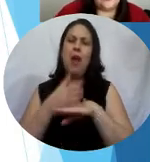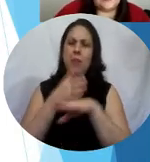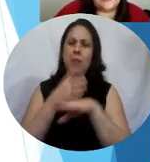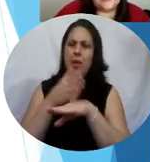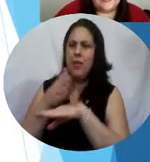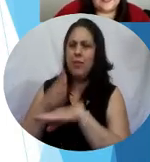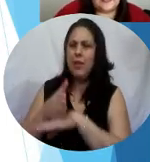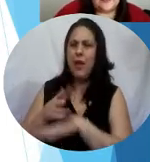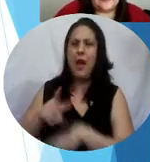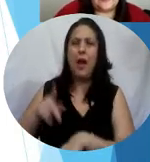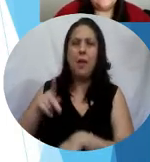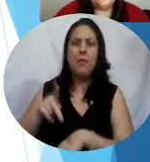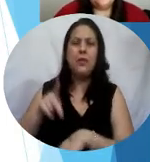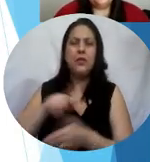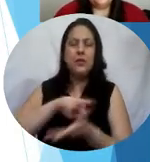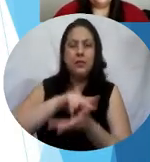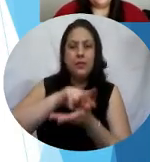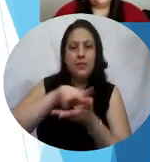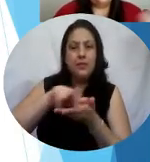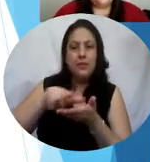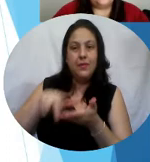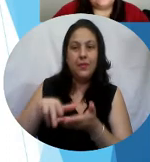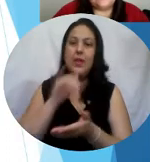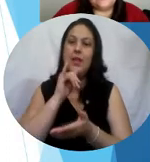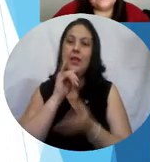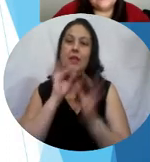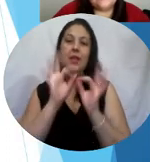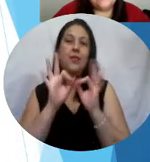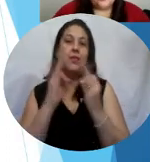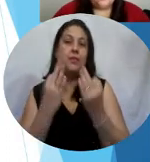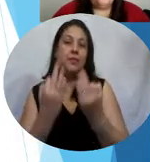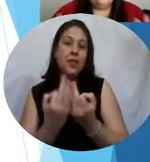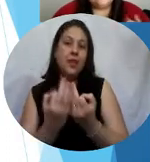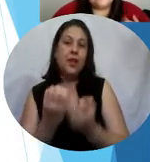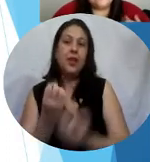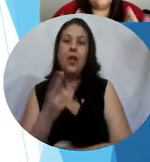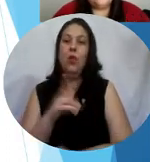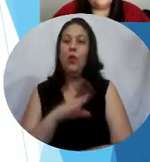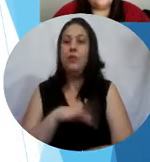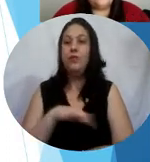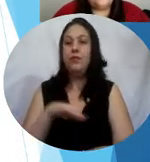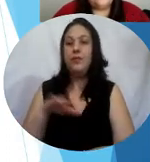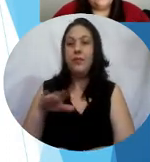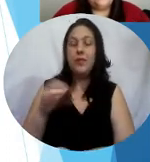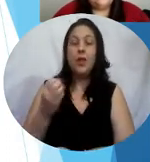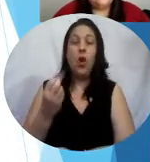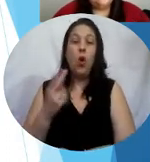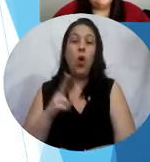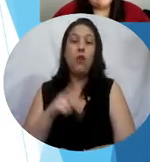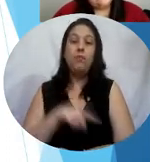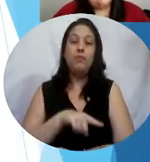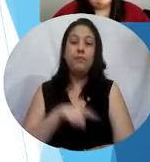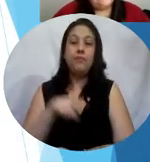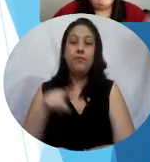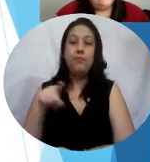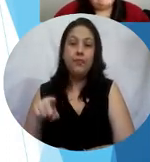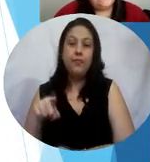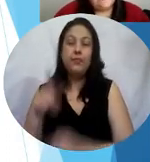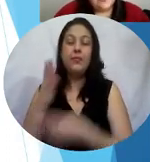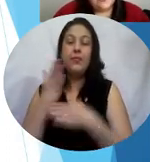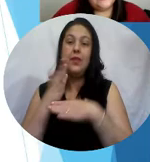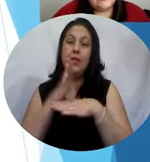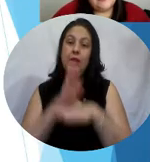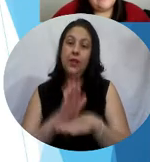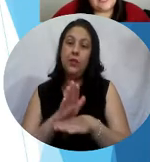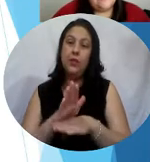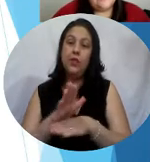pastoral da família, pastoral da criança, ou você, como agente da pastoral da inclusão, que também tem o